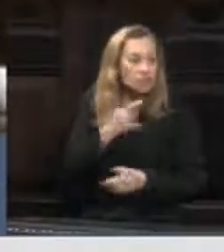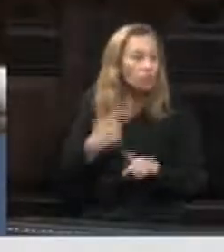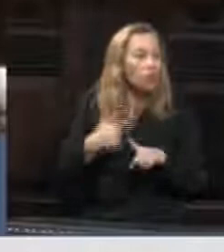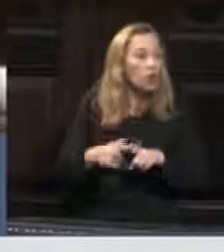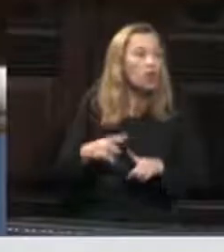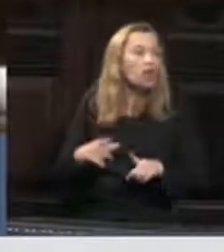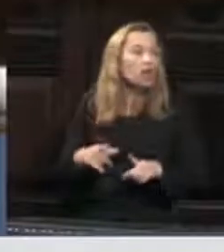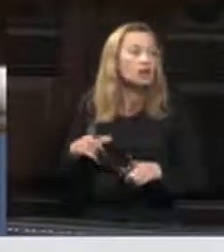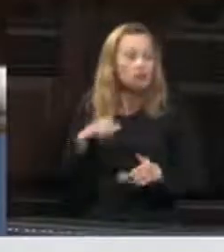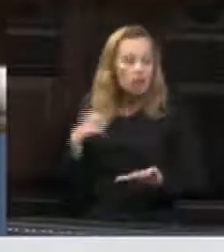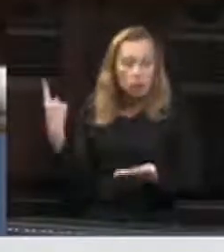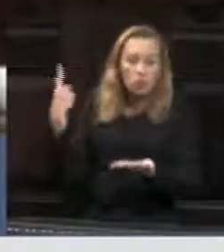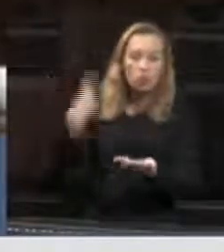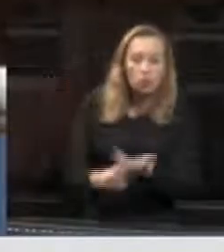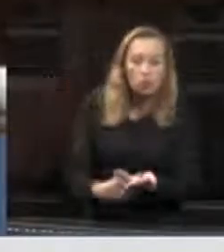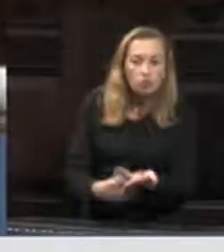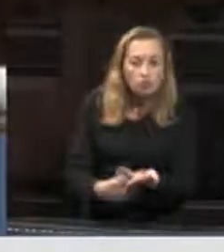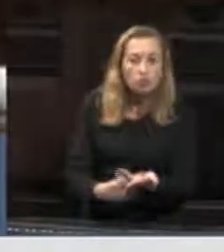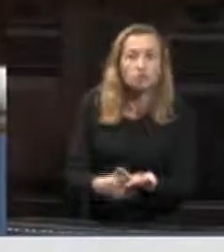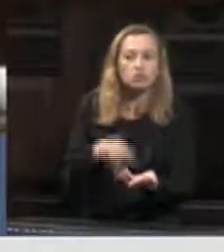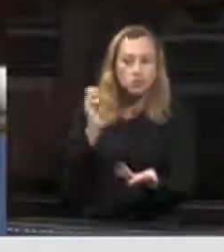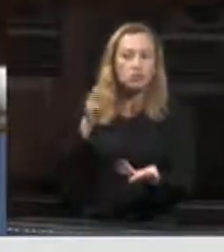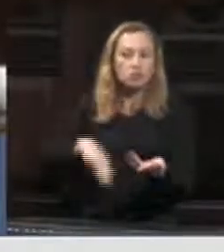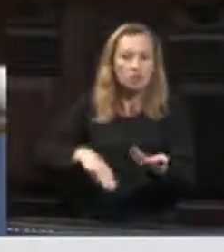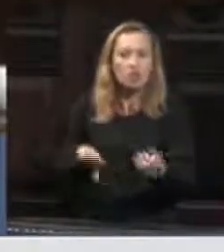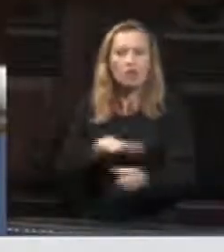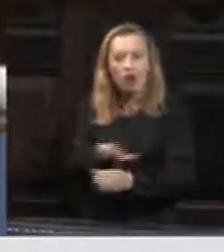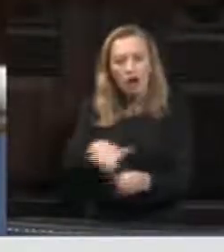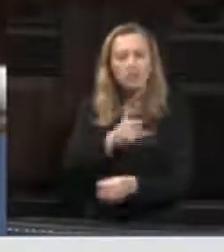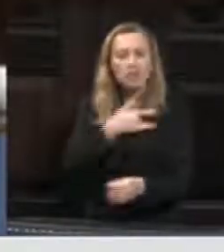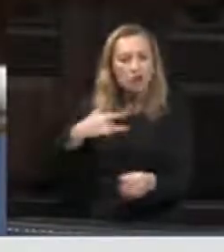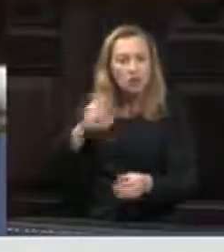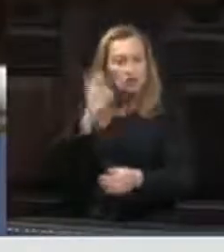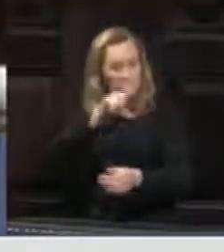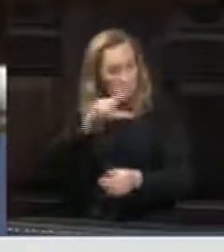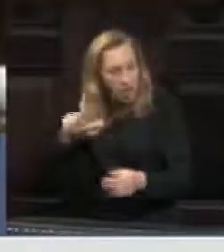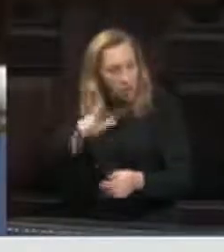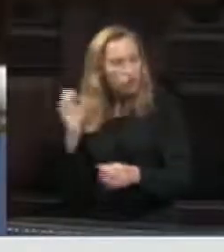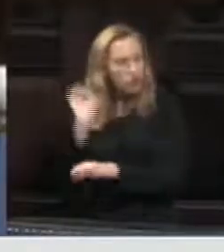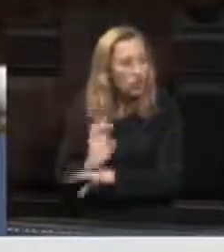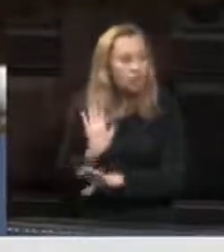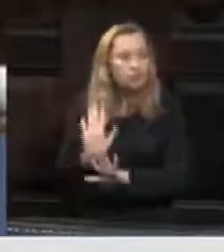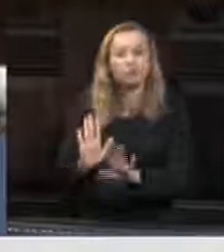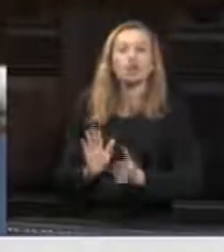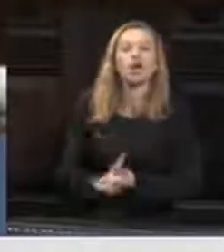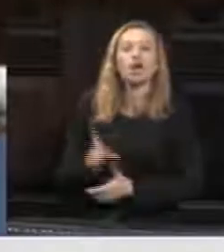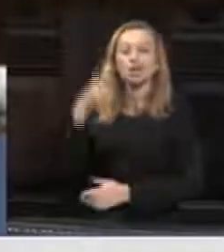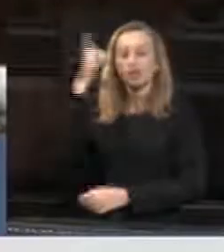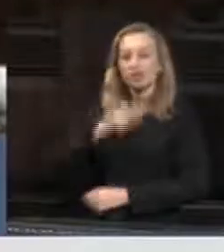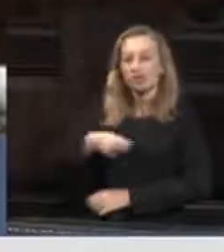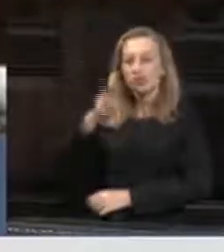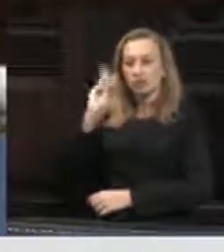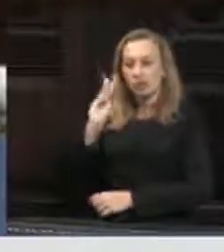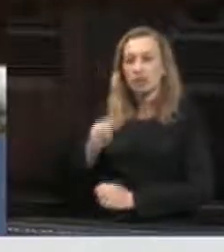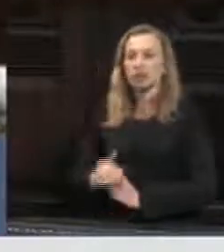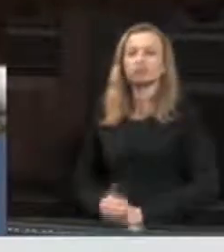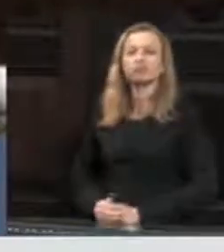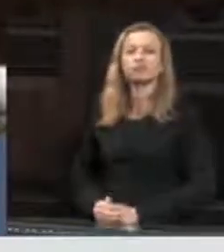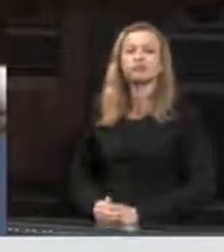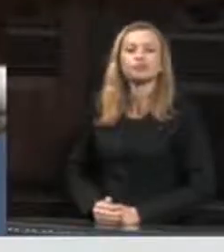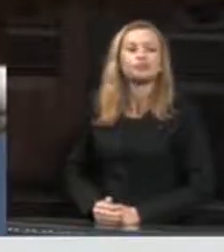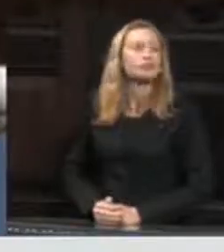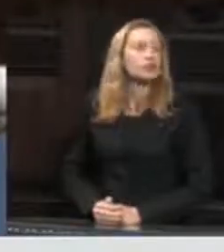com a saúde fiscal do estado dito isso o deputado waldeck foi feliz